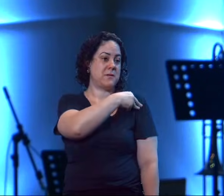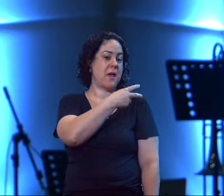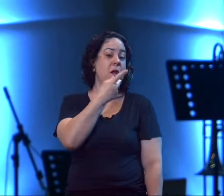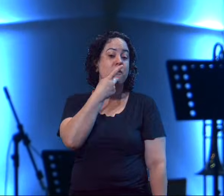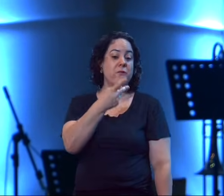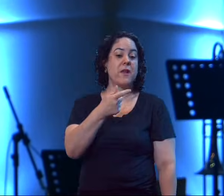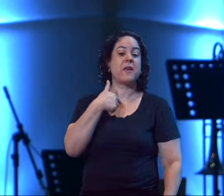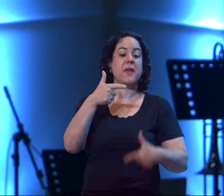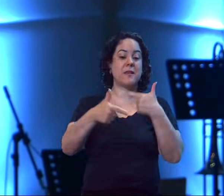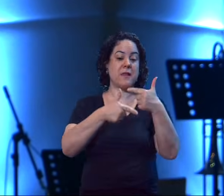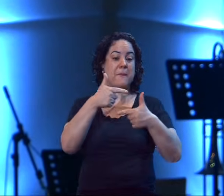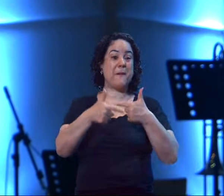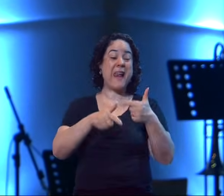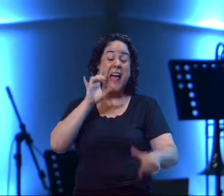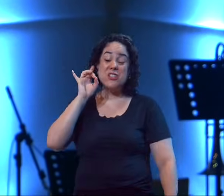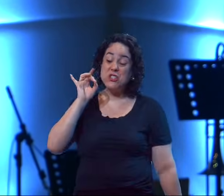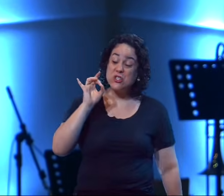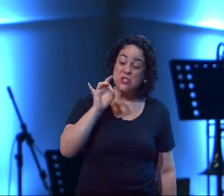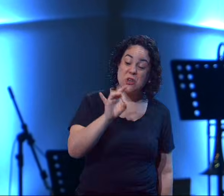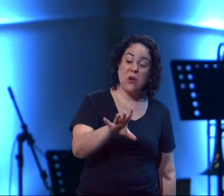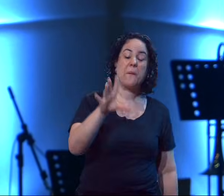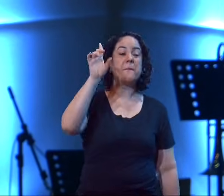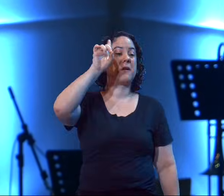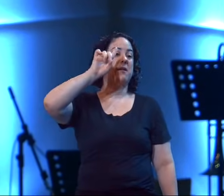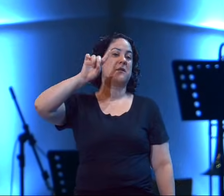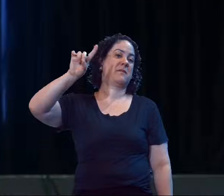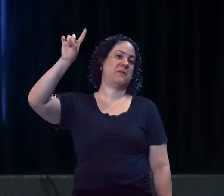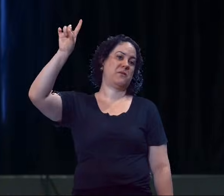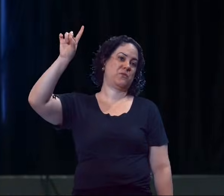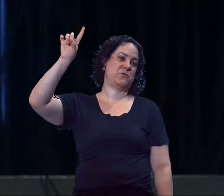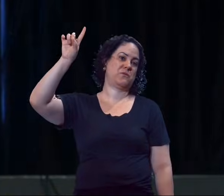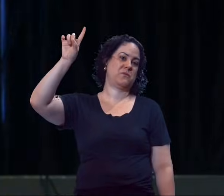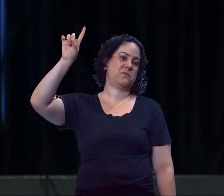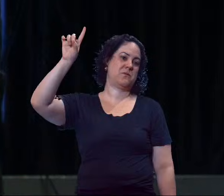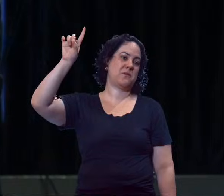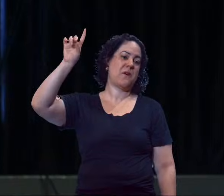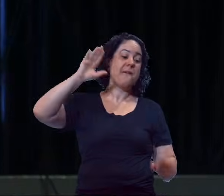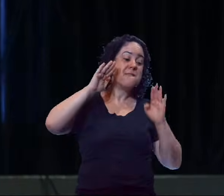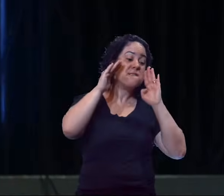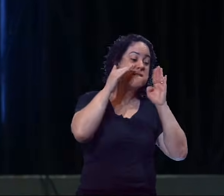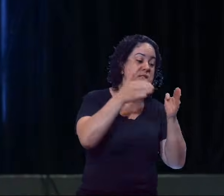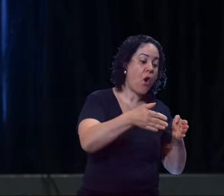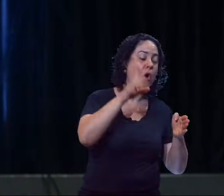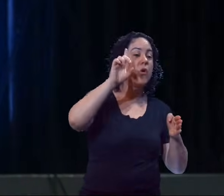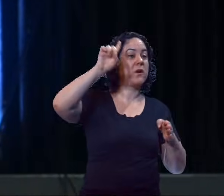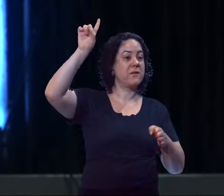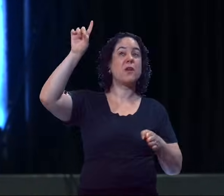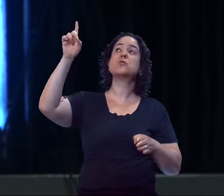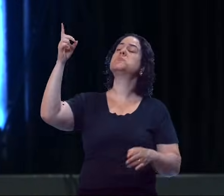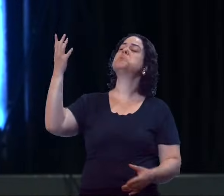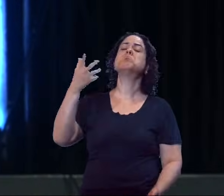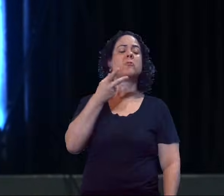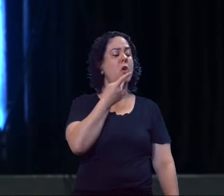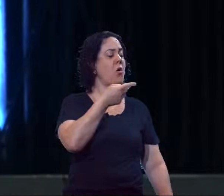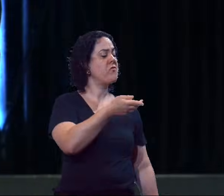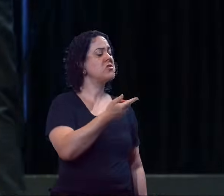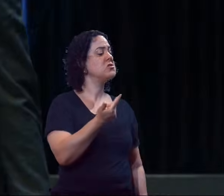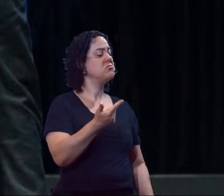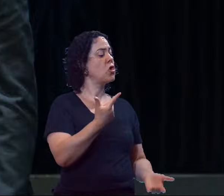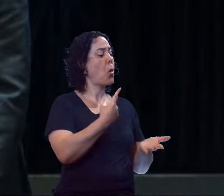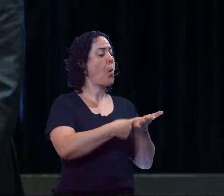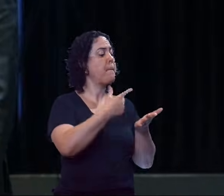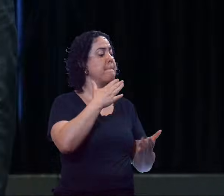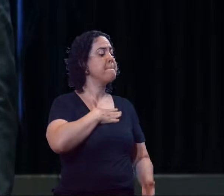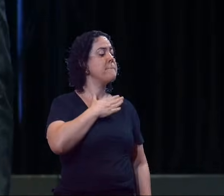ia trabalhar exclusivamente para o Senhor. E Deus me cobrou, falou: você não tinha feito